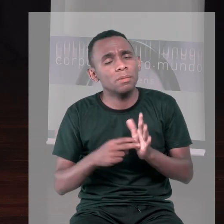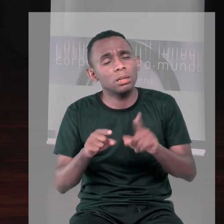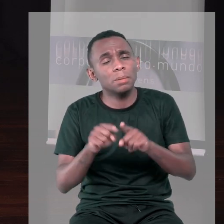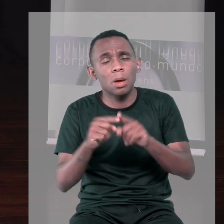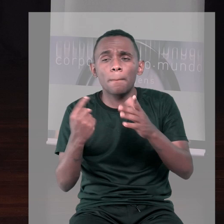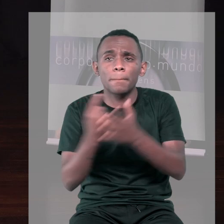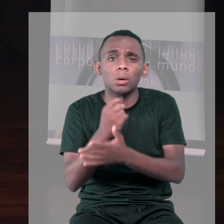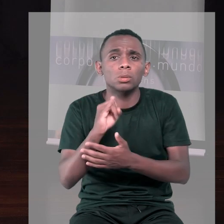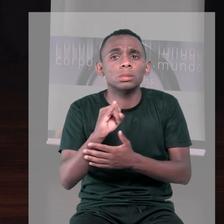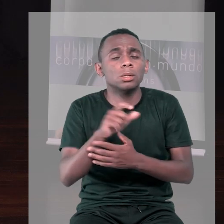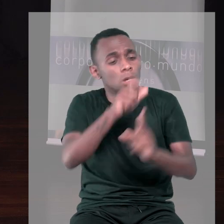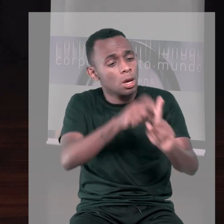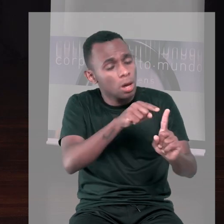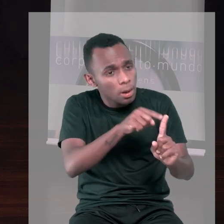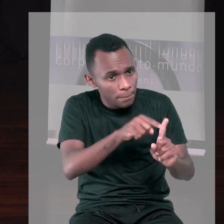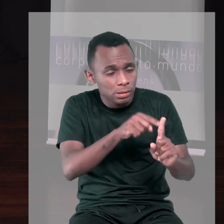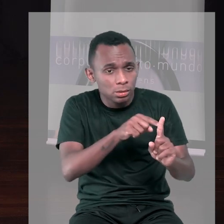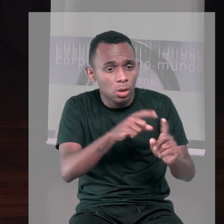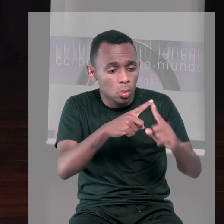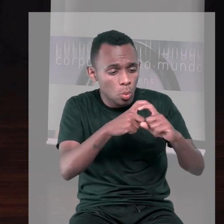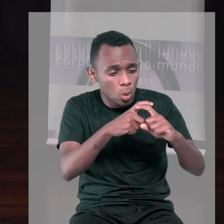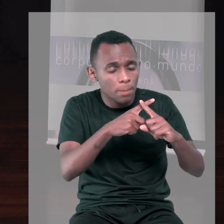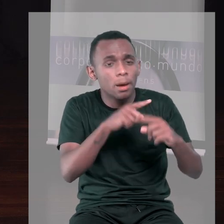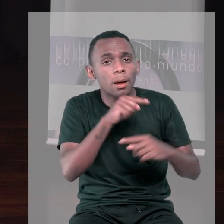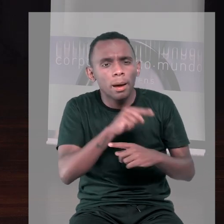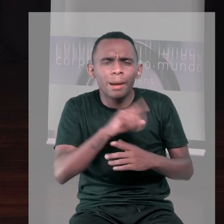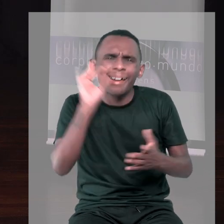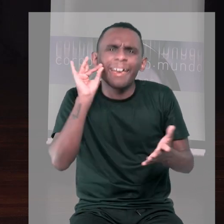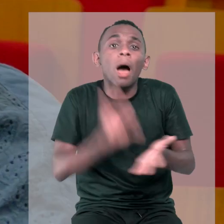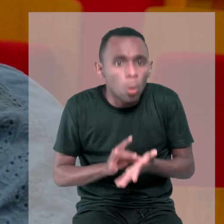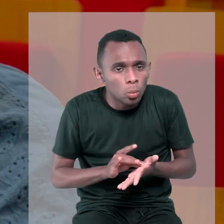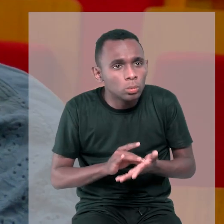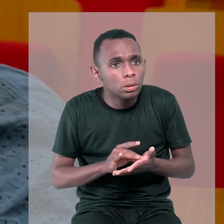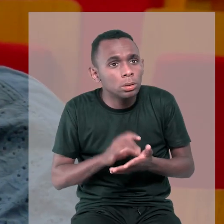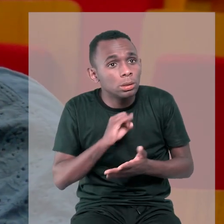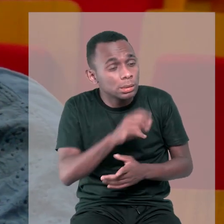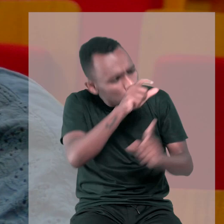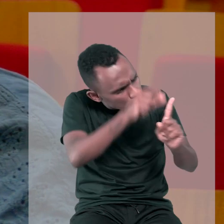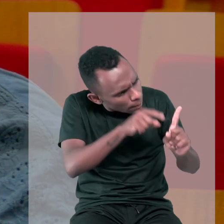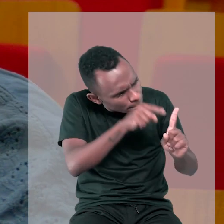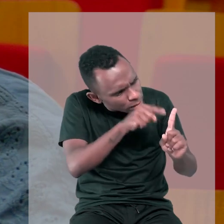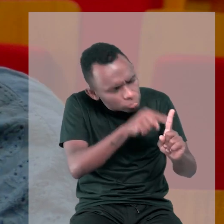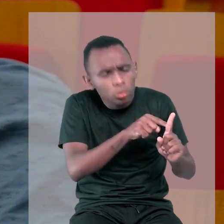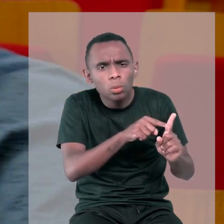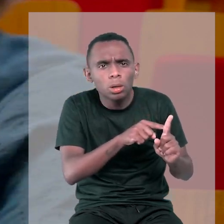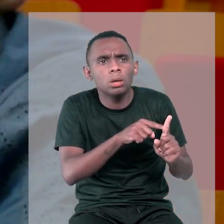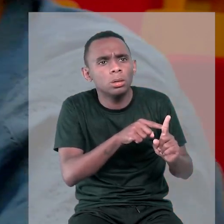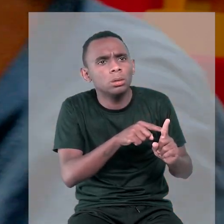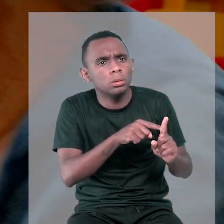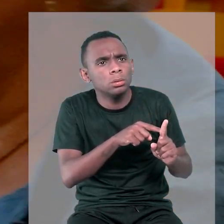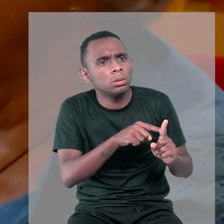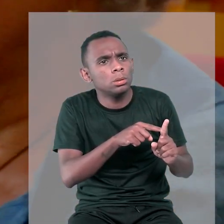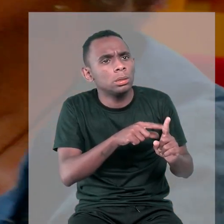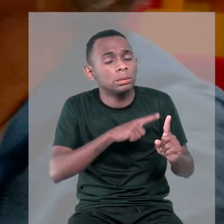Harriet era real, se esse indivíduo que tem essa capacidade de não pensar, essa capacidade